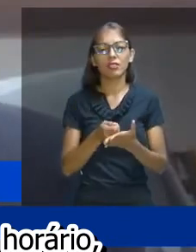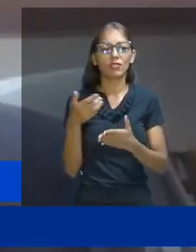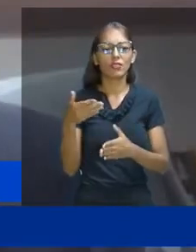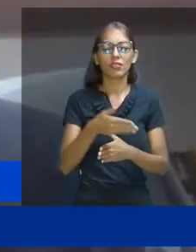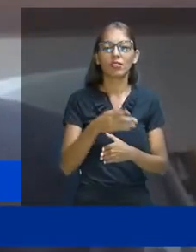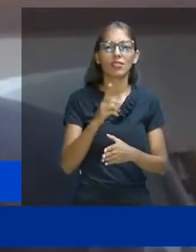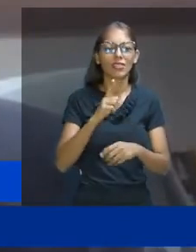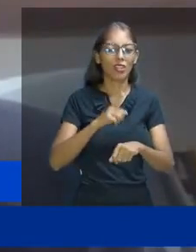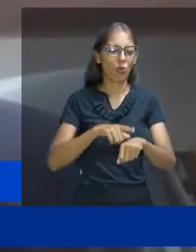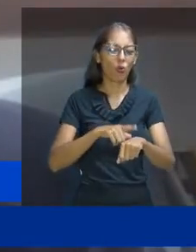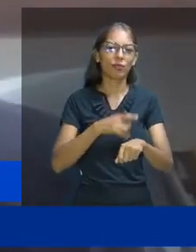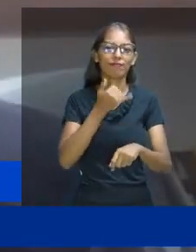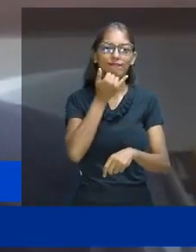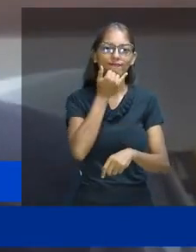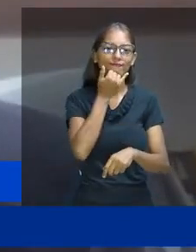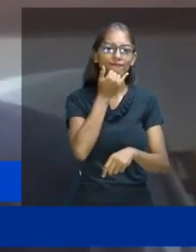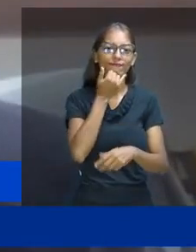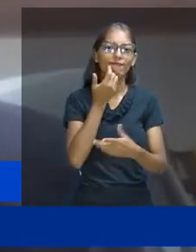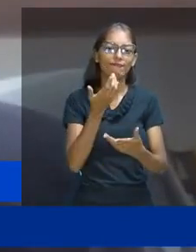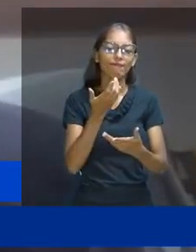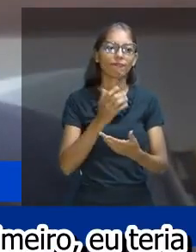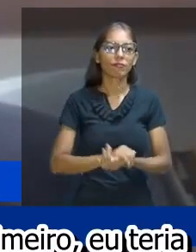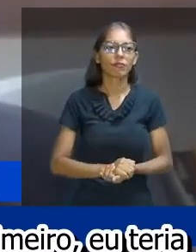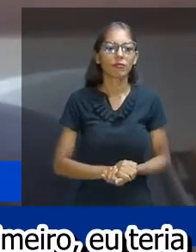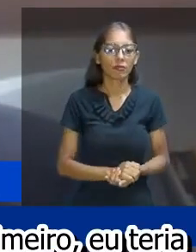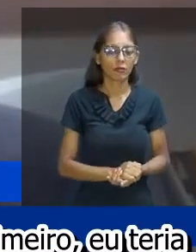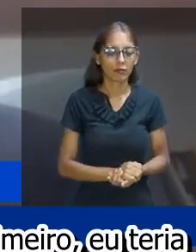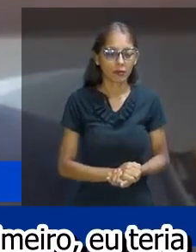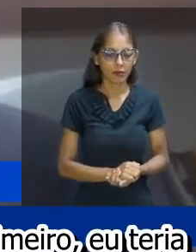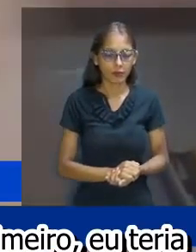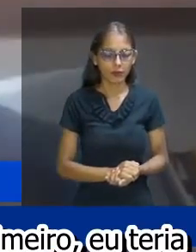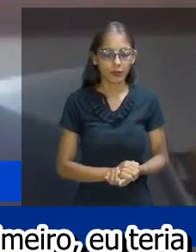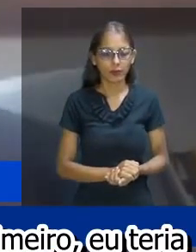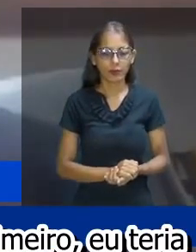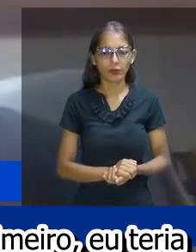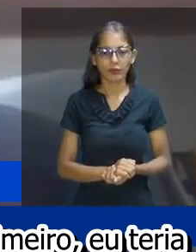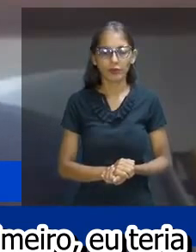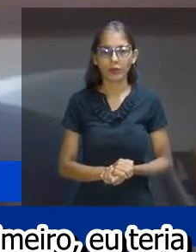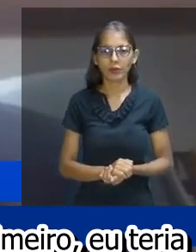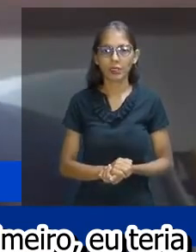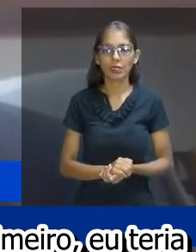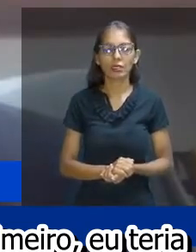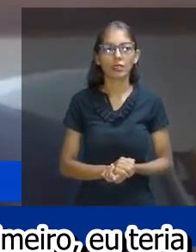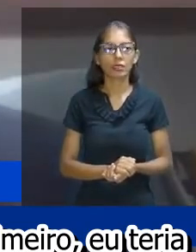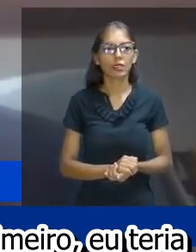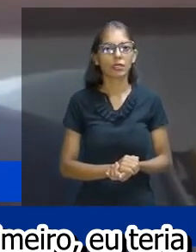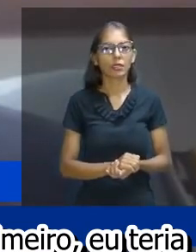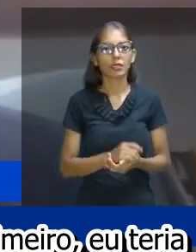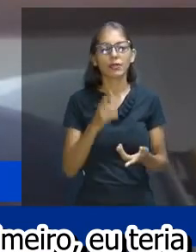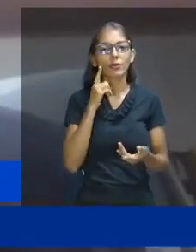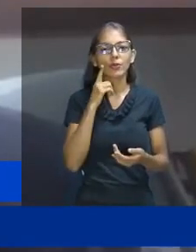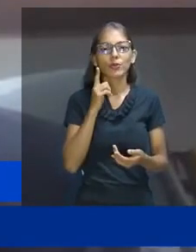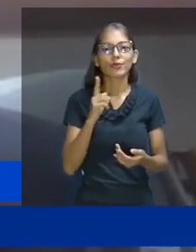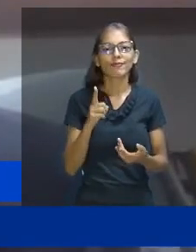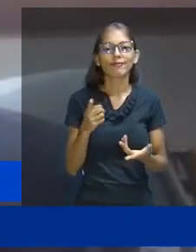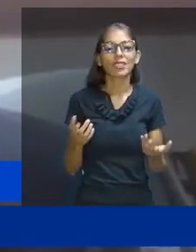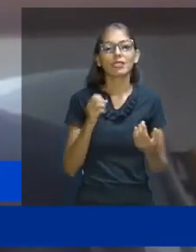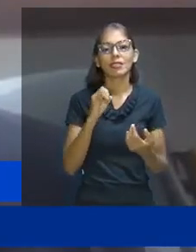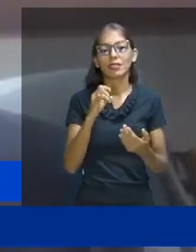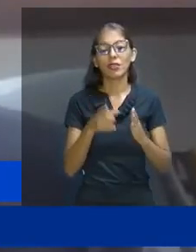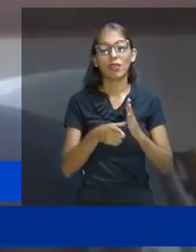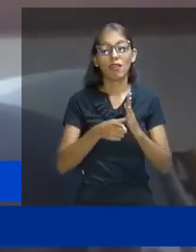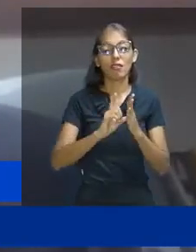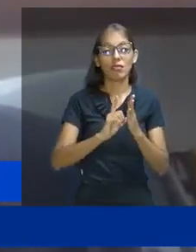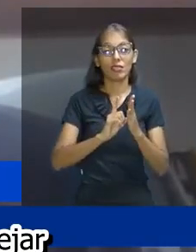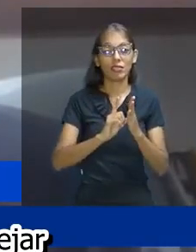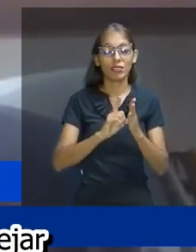do horário, enfim, mas eu peço desculpas por isso. Se eu, inclusive, soubesse que teria realmente esse ato primeiro, eu teria até feito um esforço para